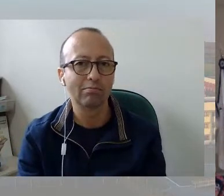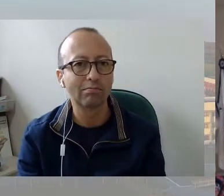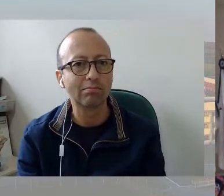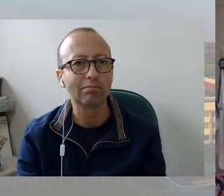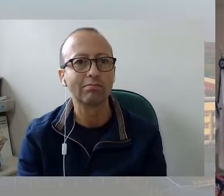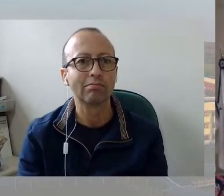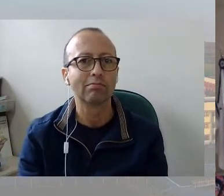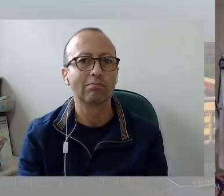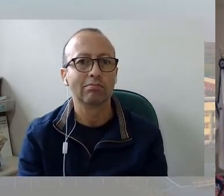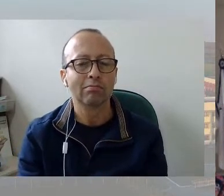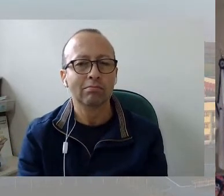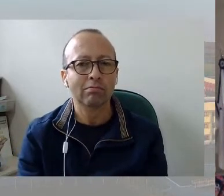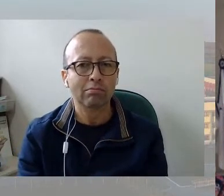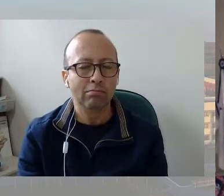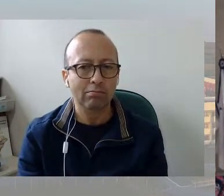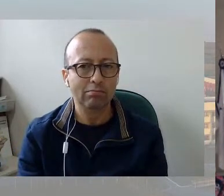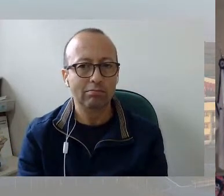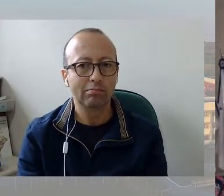Mais alguma inscrição?